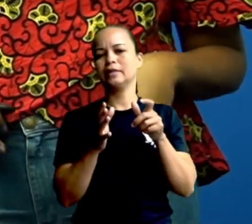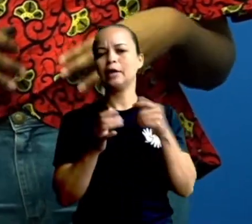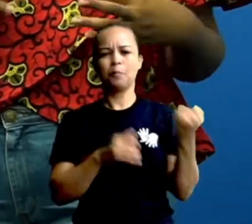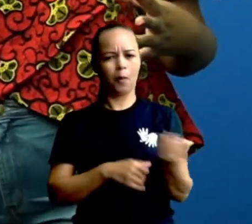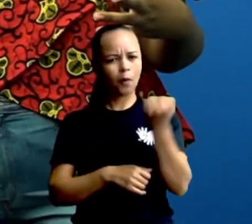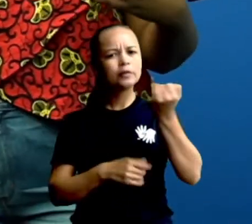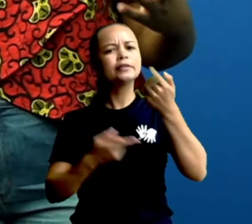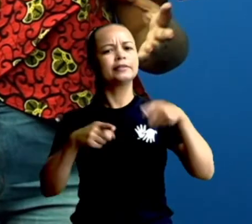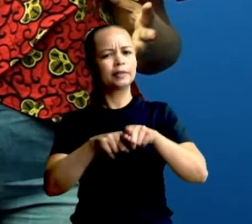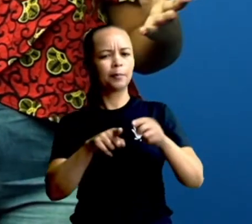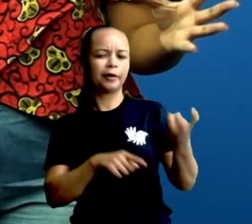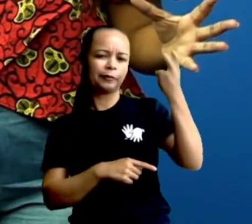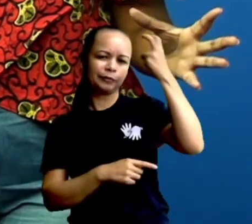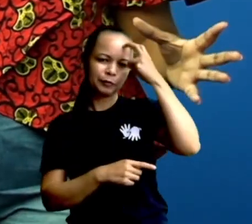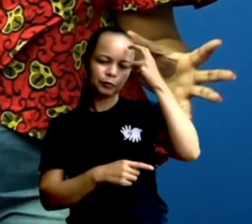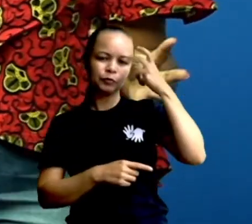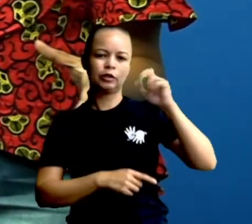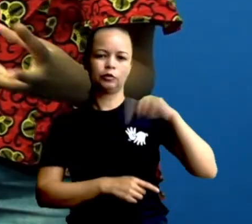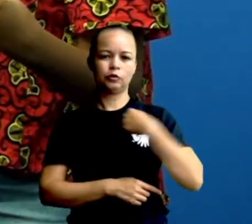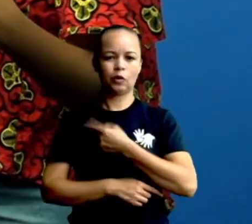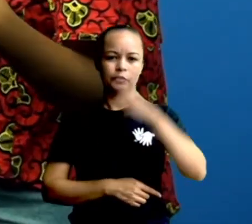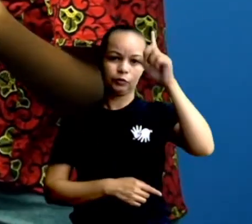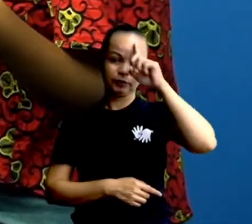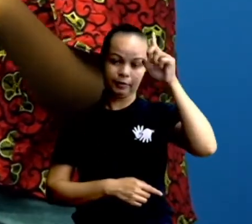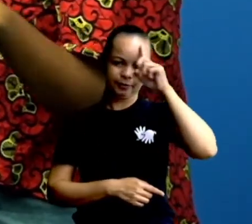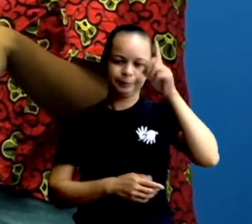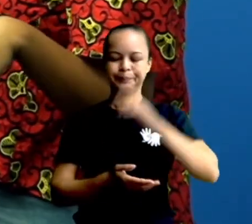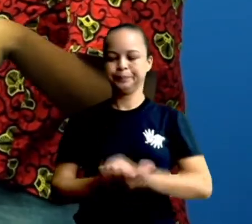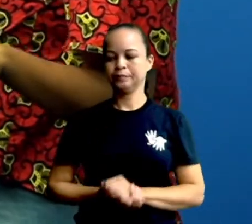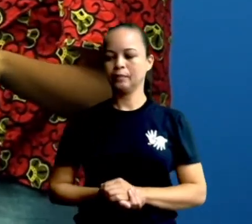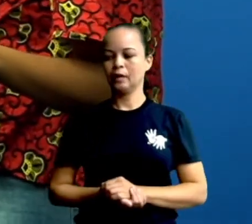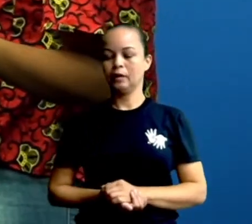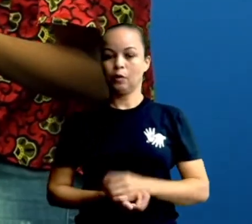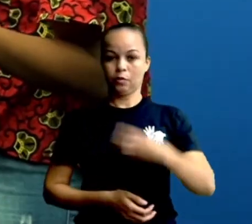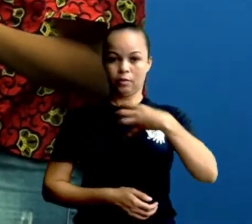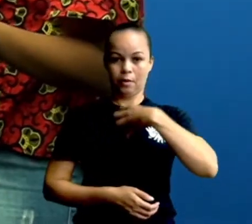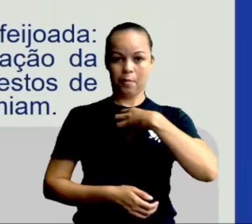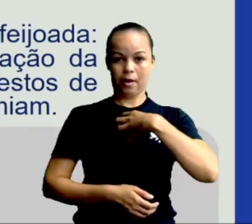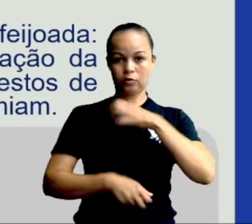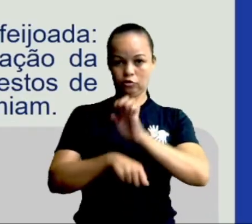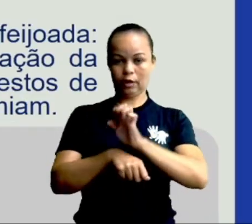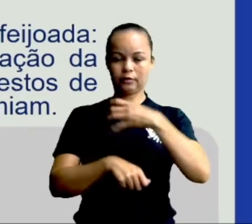nossa cultura, no nosso cotidiano, no nosso dia a dia. Então, na Bahia,